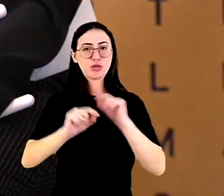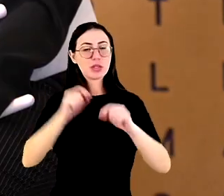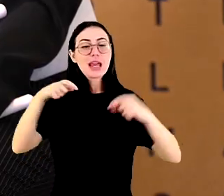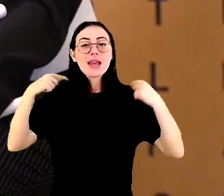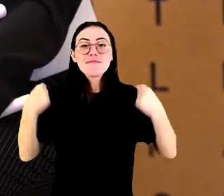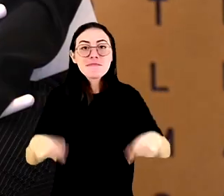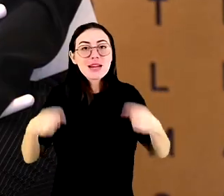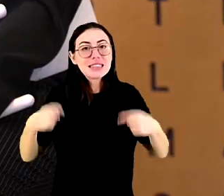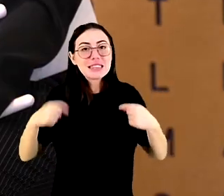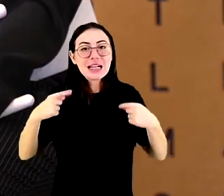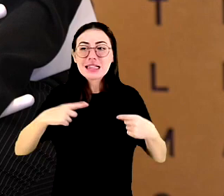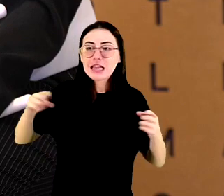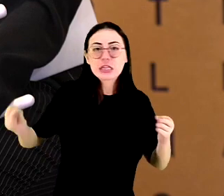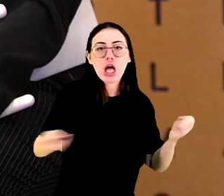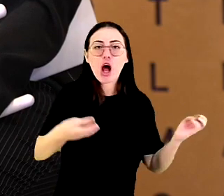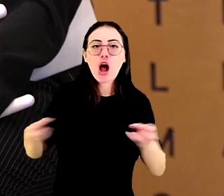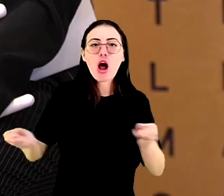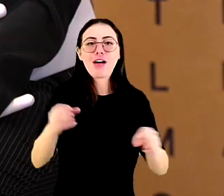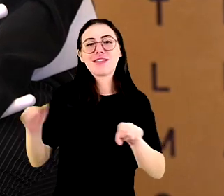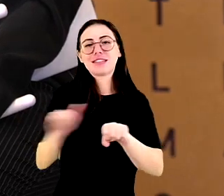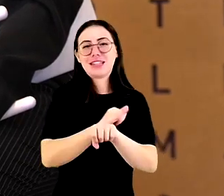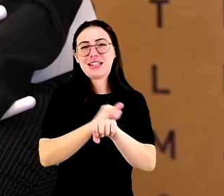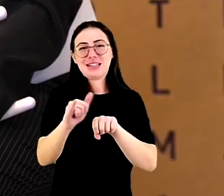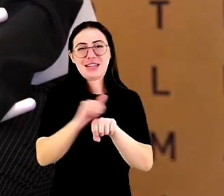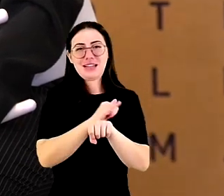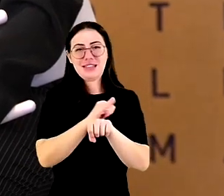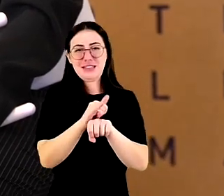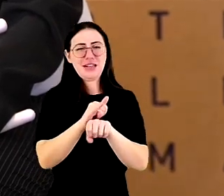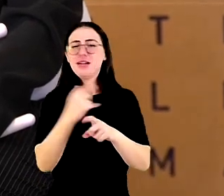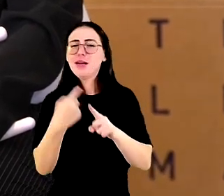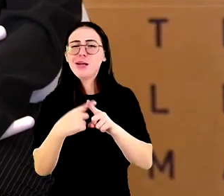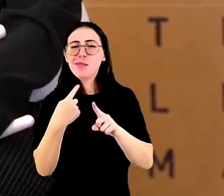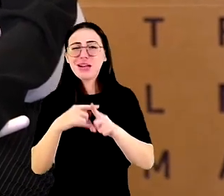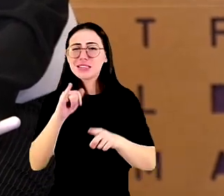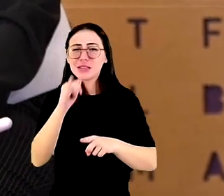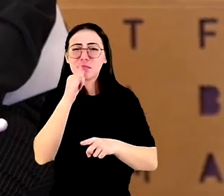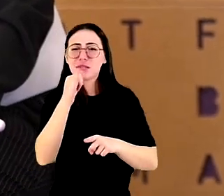ter que acontecer, porque senão a gente não consegue crescer e nem ocupar as